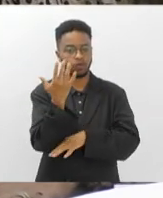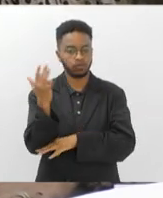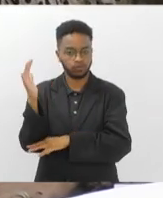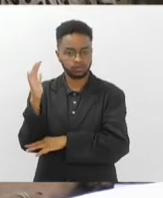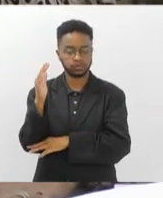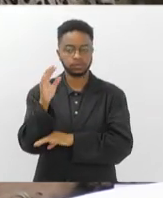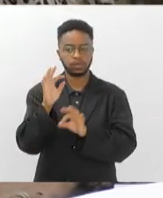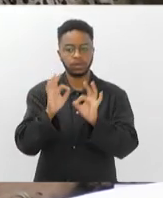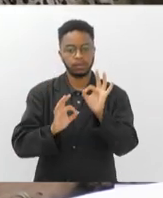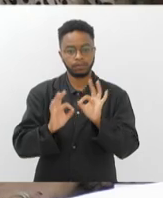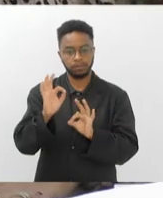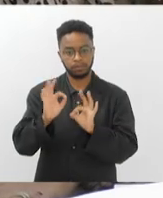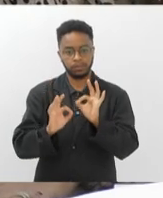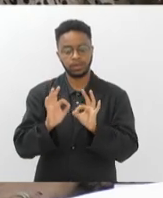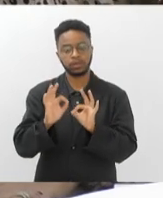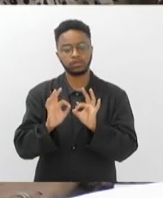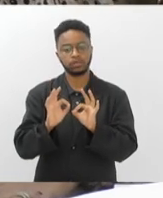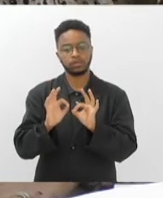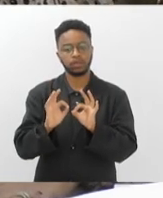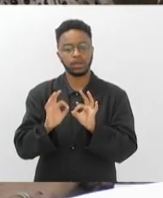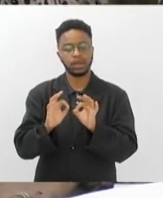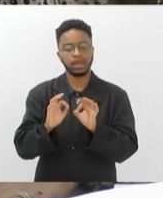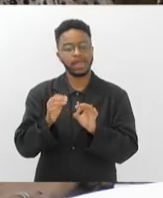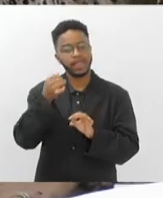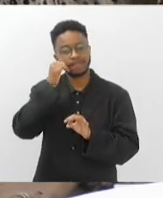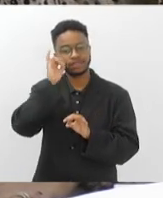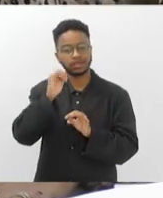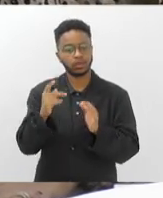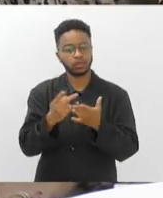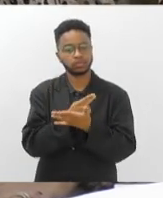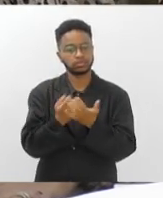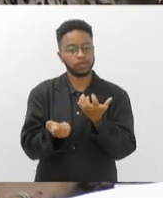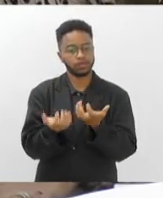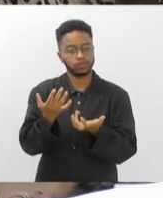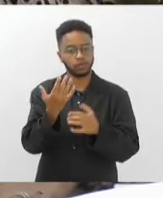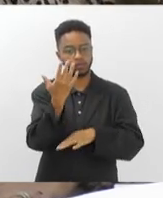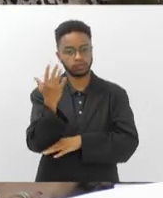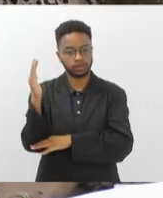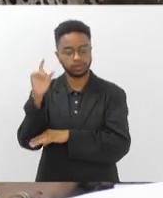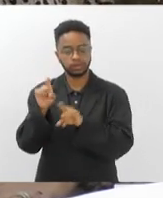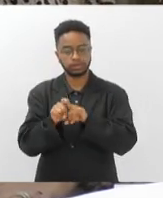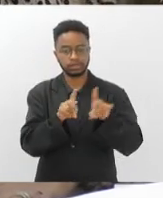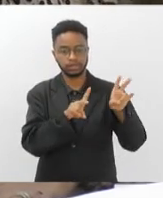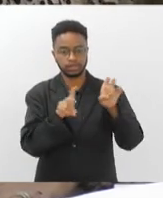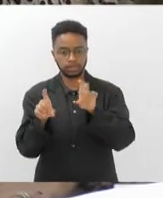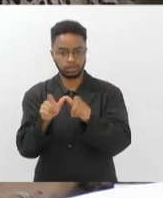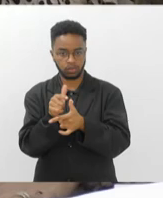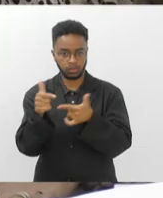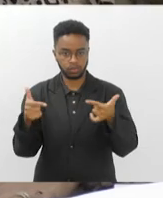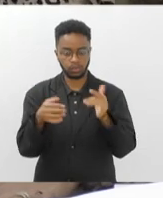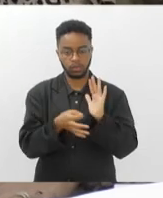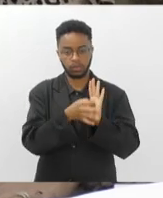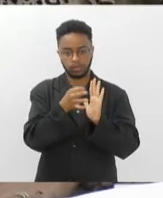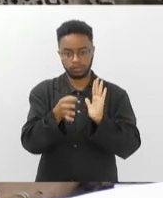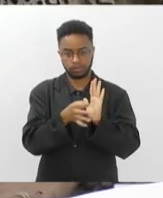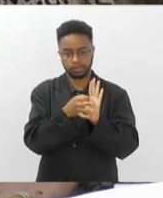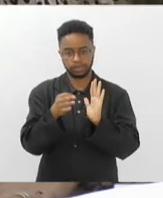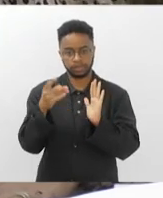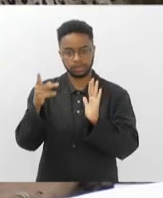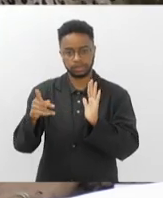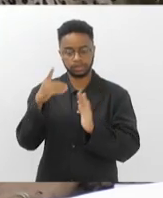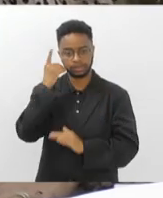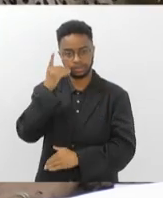Operativo Decenal de Prevenção e Combate a Incêndios Florestais e da Outras Providências. O parecer do